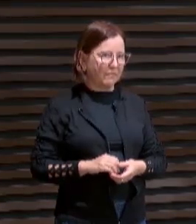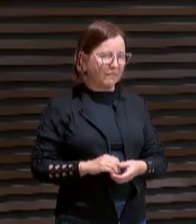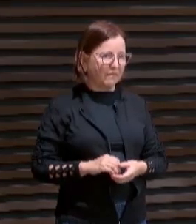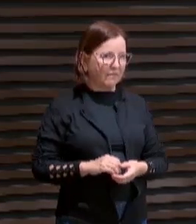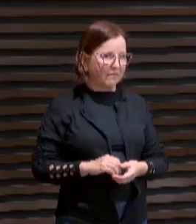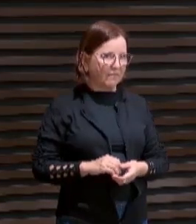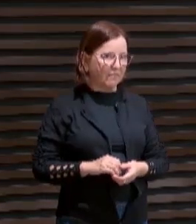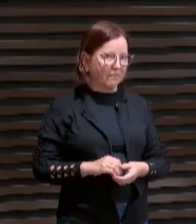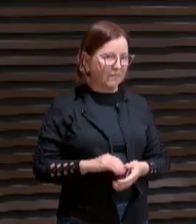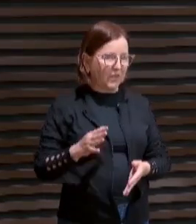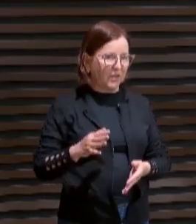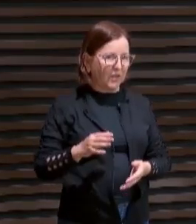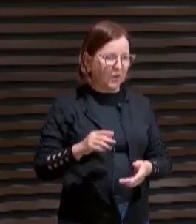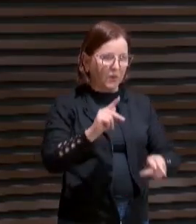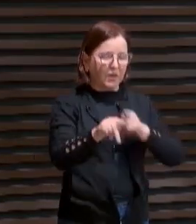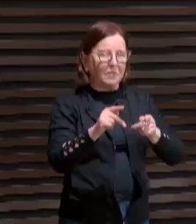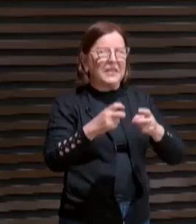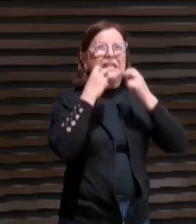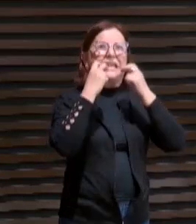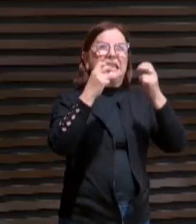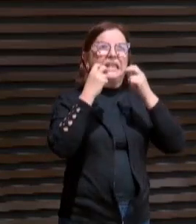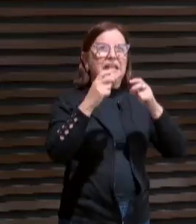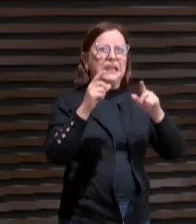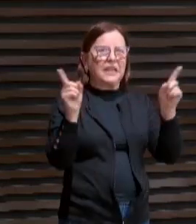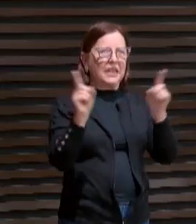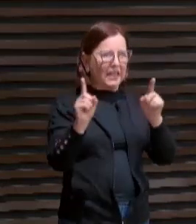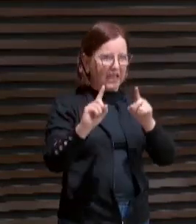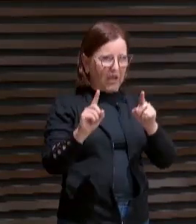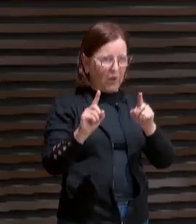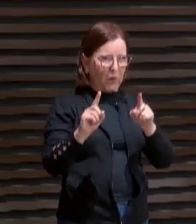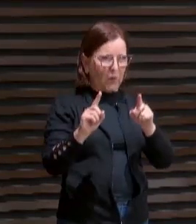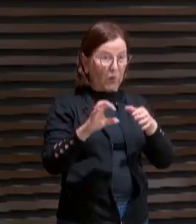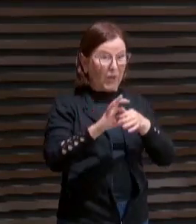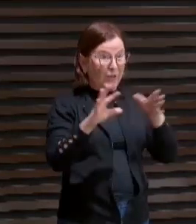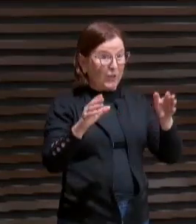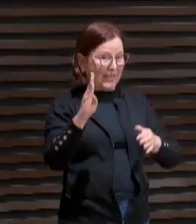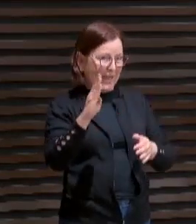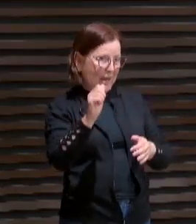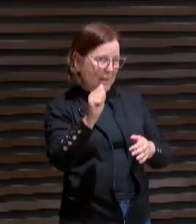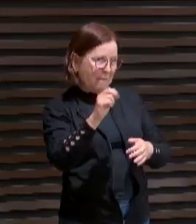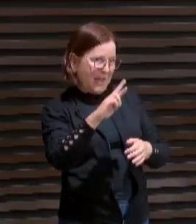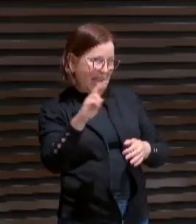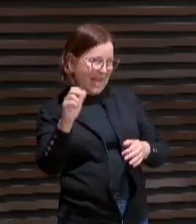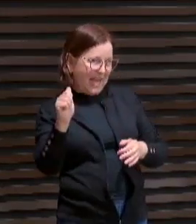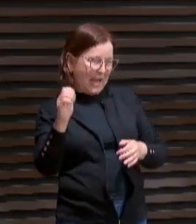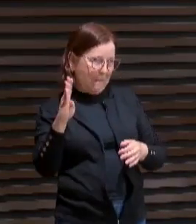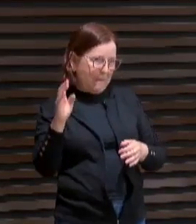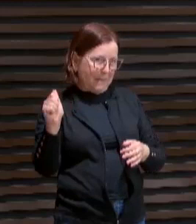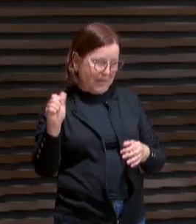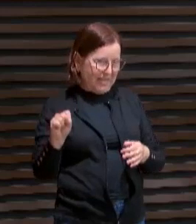Então, gritaram todos novamente, não este, mas Barrabás. Ora, Barrabás